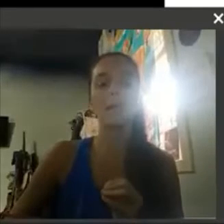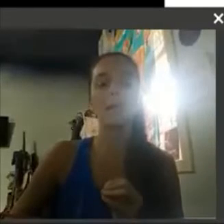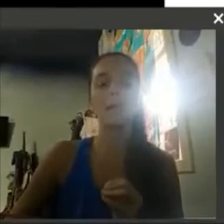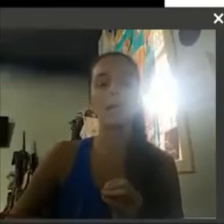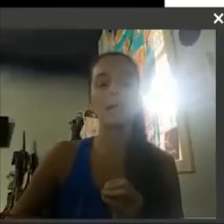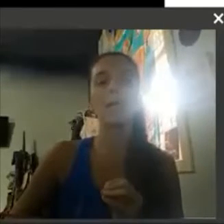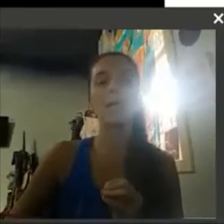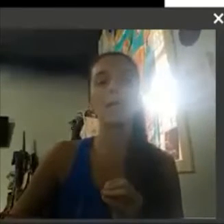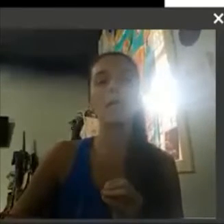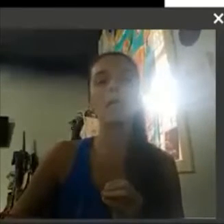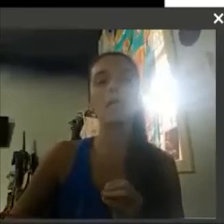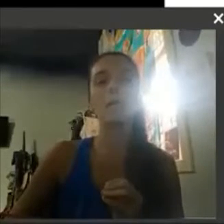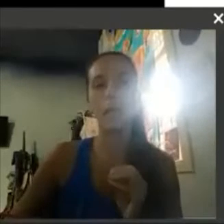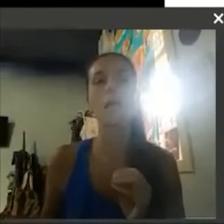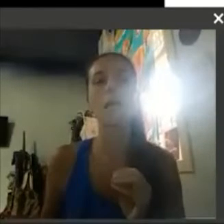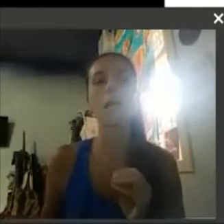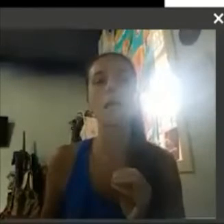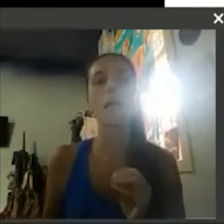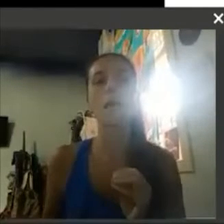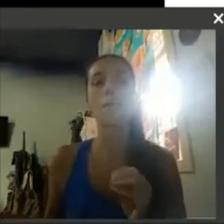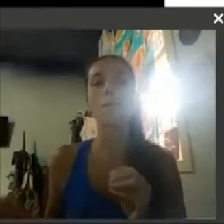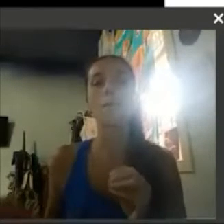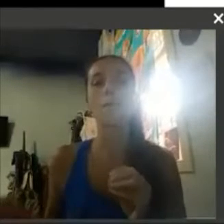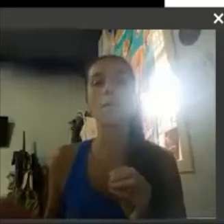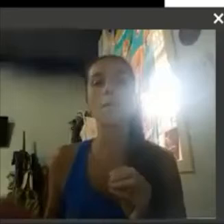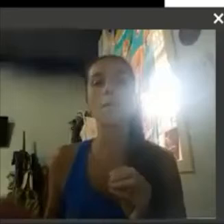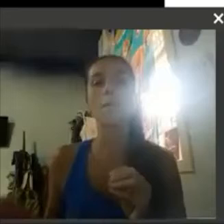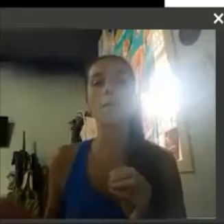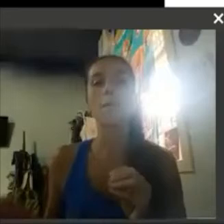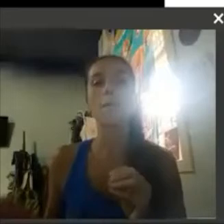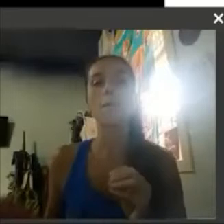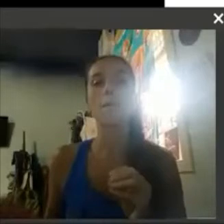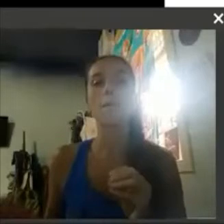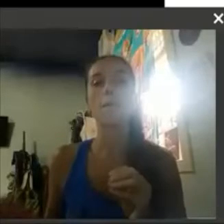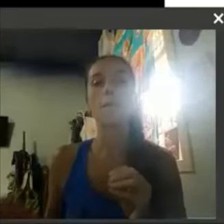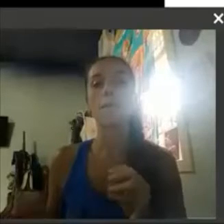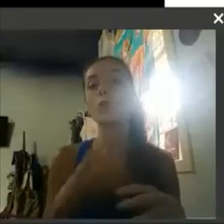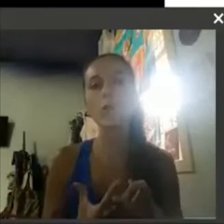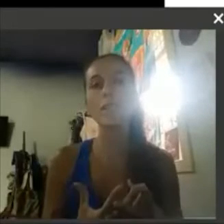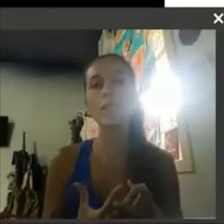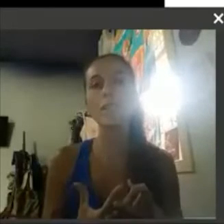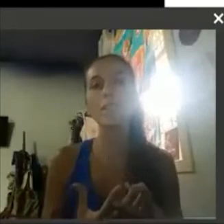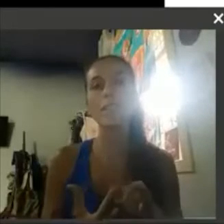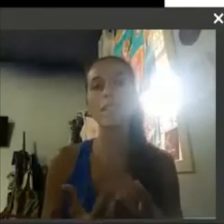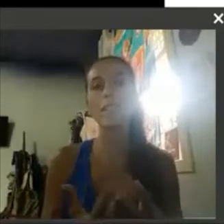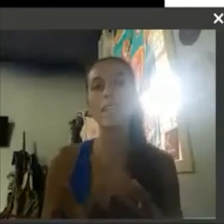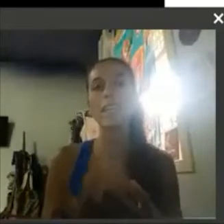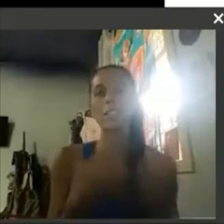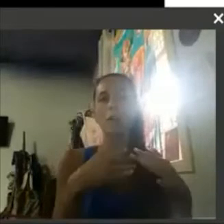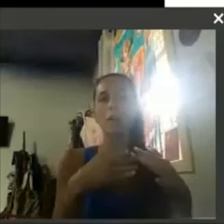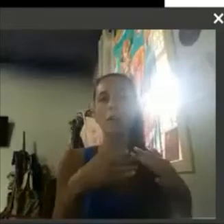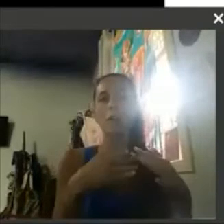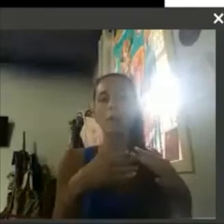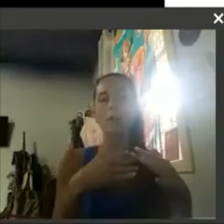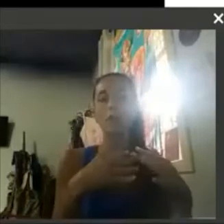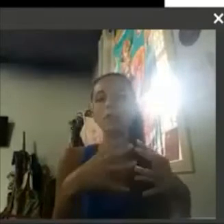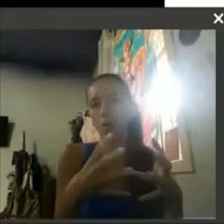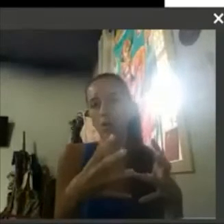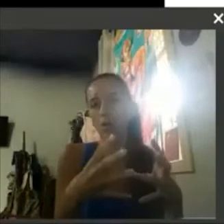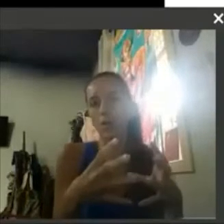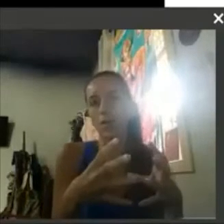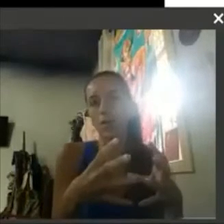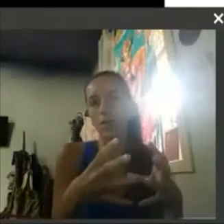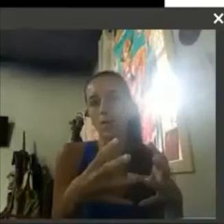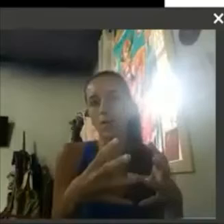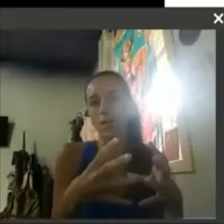também é interessante, eles também querem, mas dependendo do nível alcoólico, eles têm que tirar o CO2 que